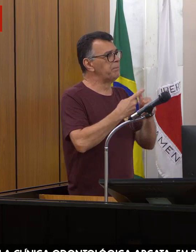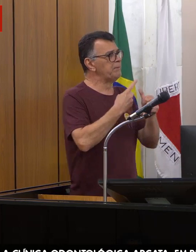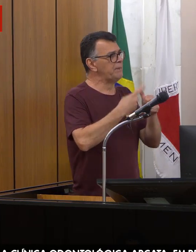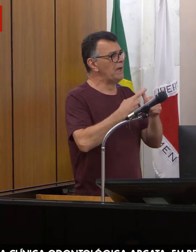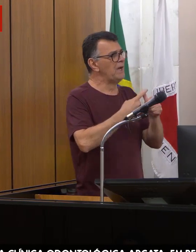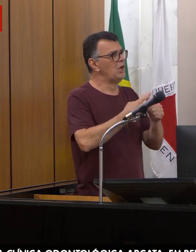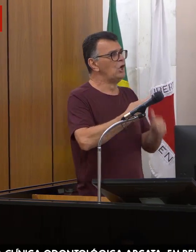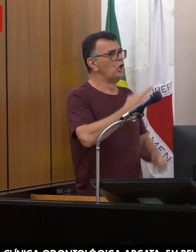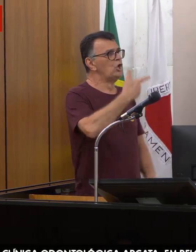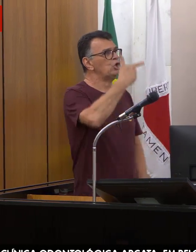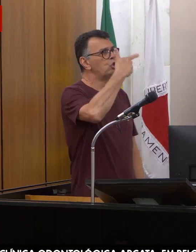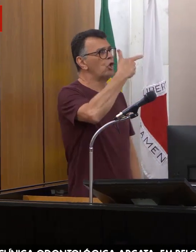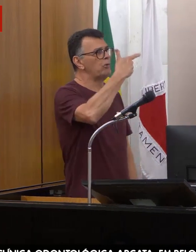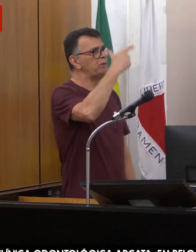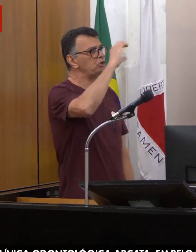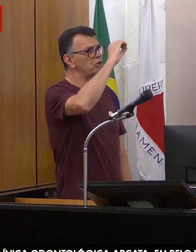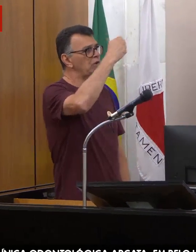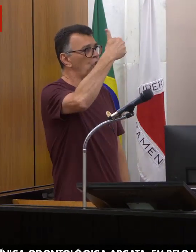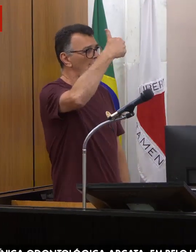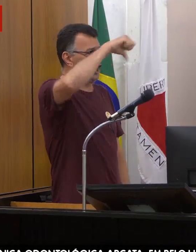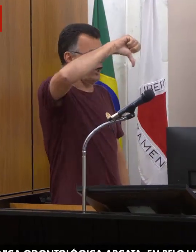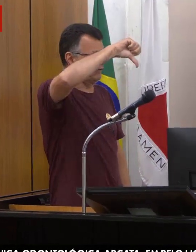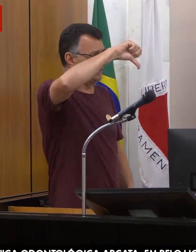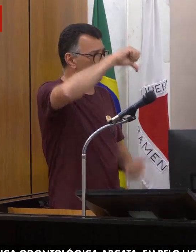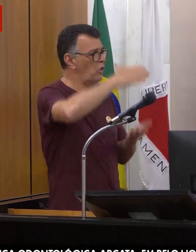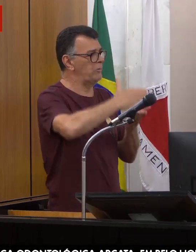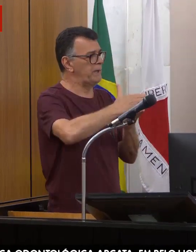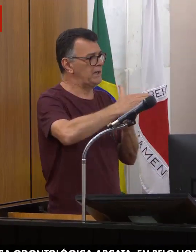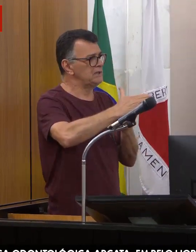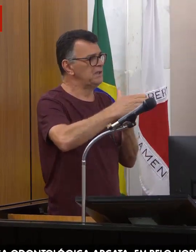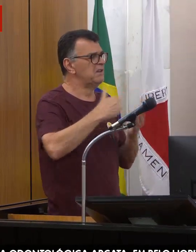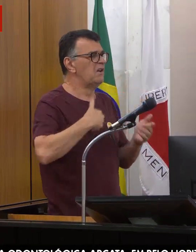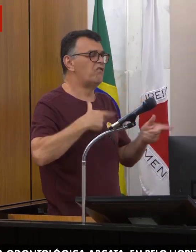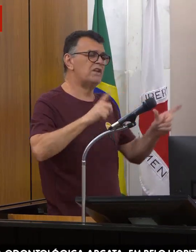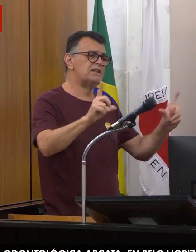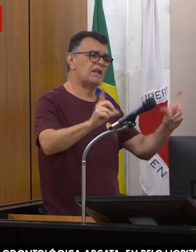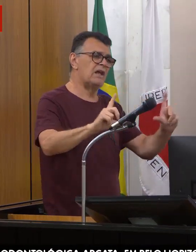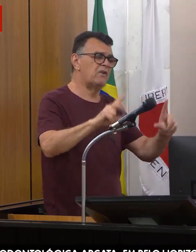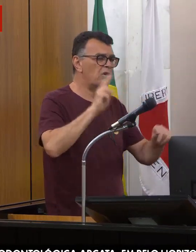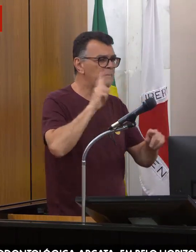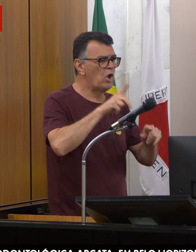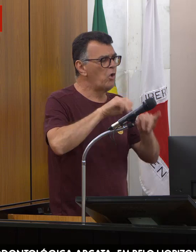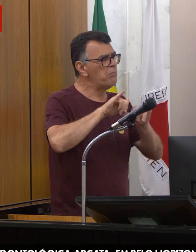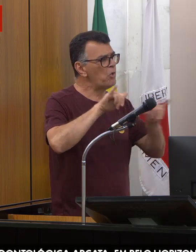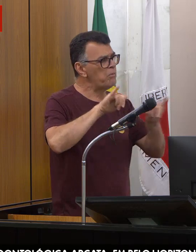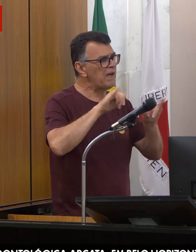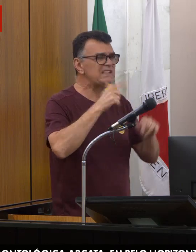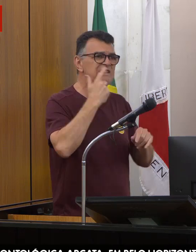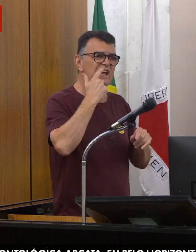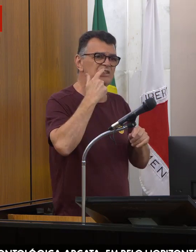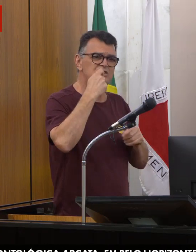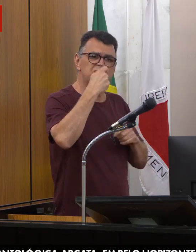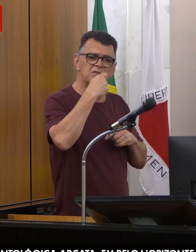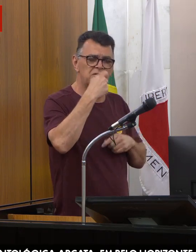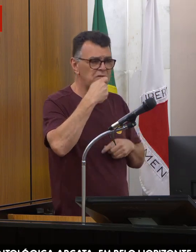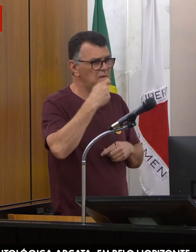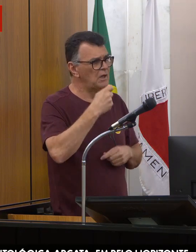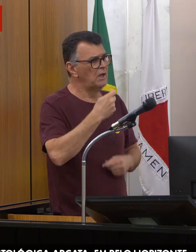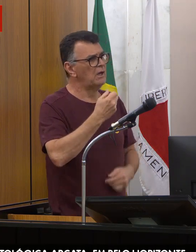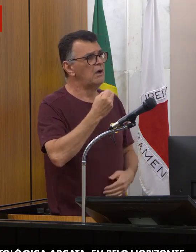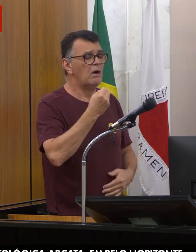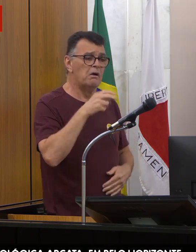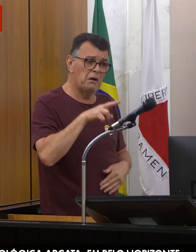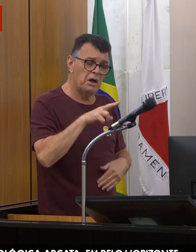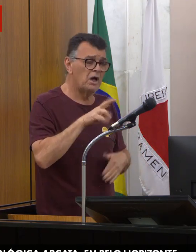eu comecei em 2019 eu vi na televisão uma propaganda